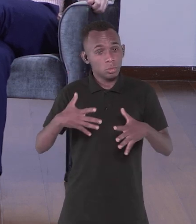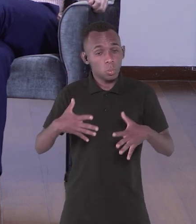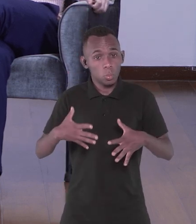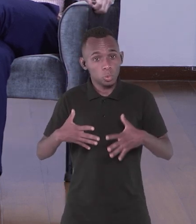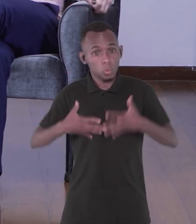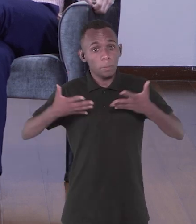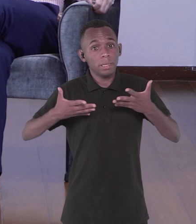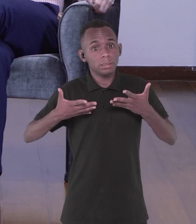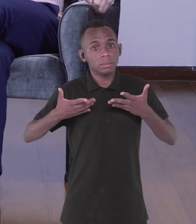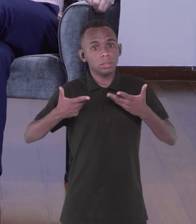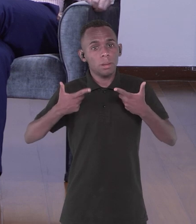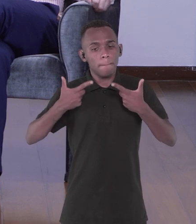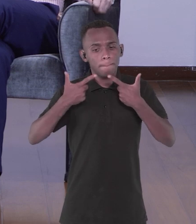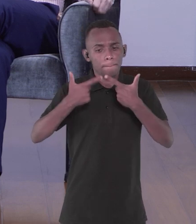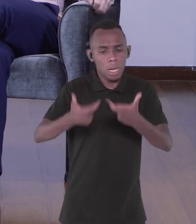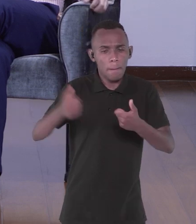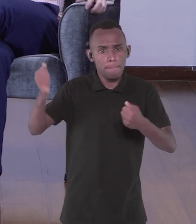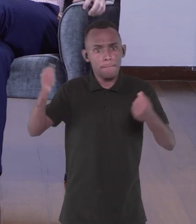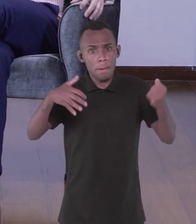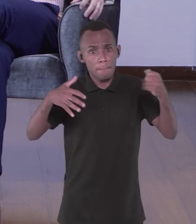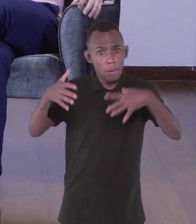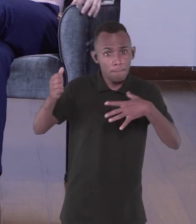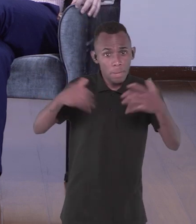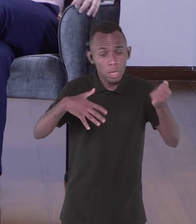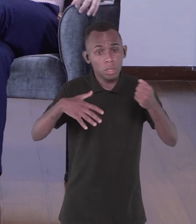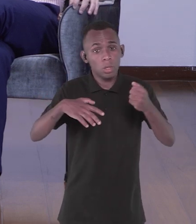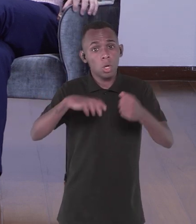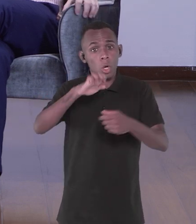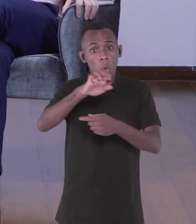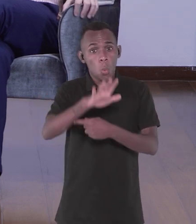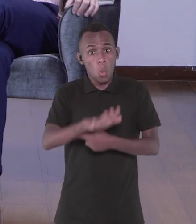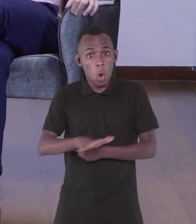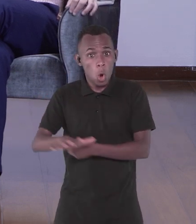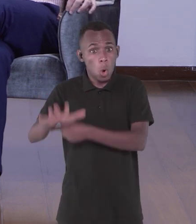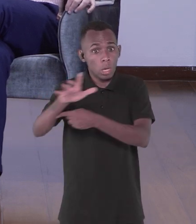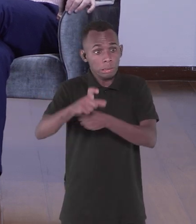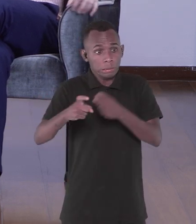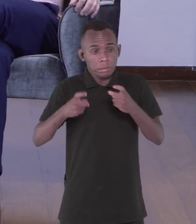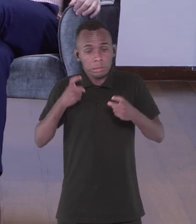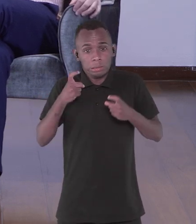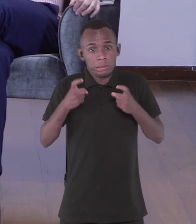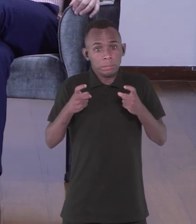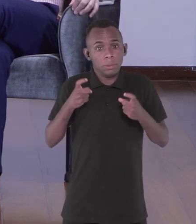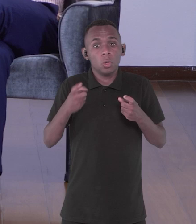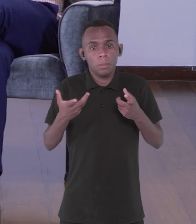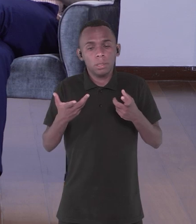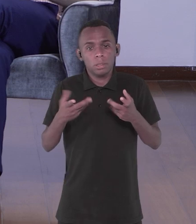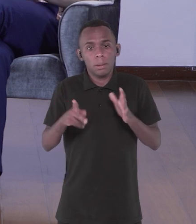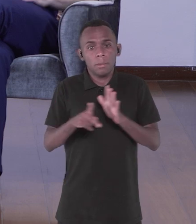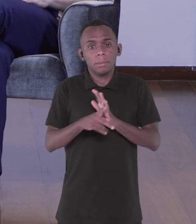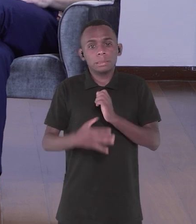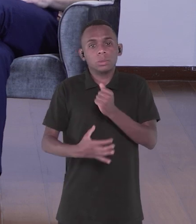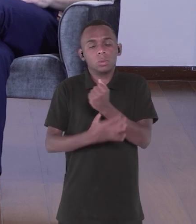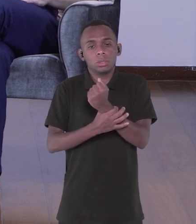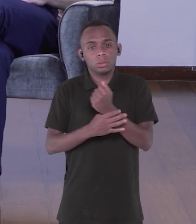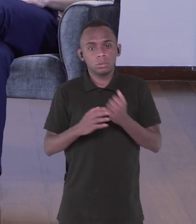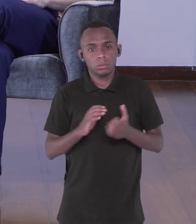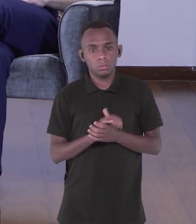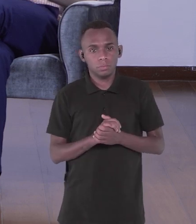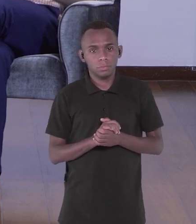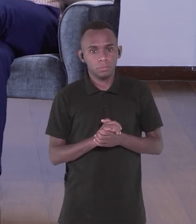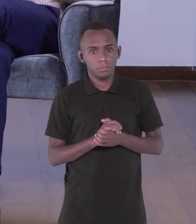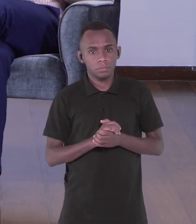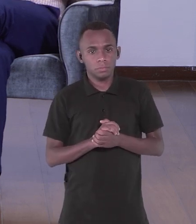do ataque, e o ataque que deixou os europeus hoje muito preocupados com a sua própria segurança. Quer perguntar,